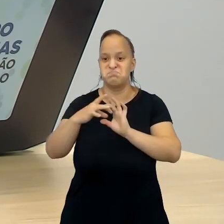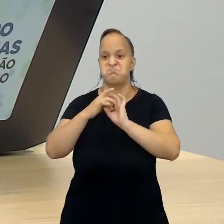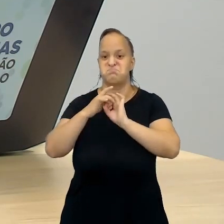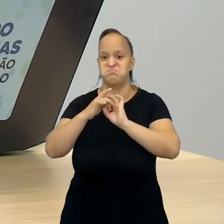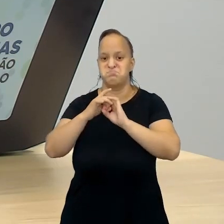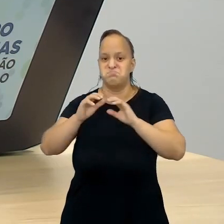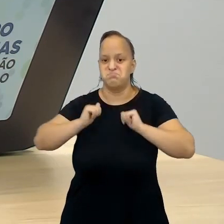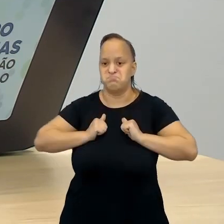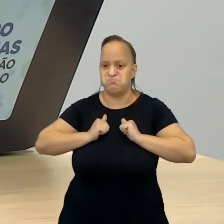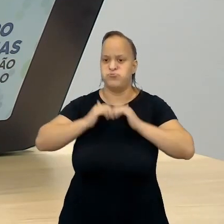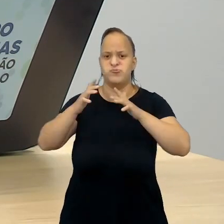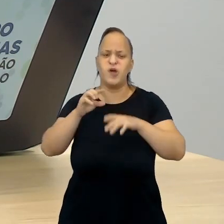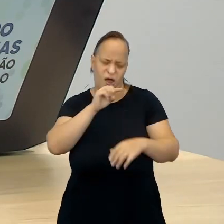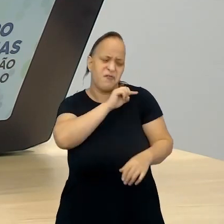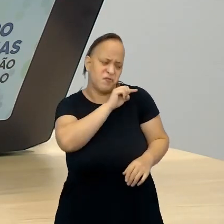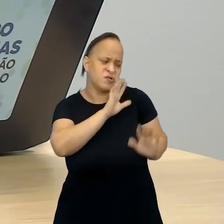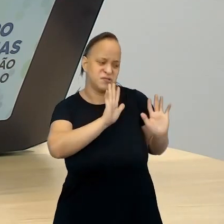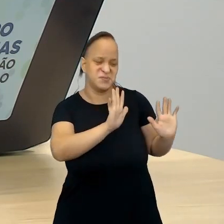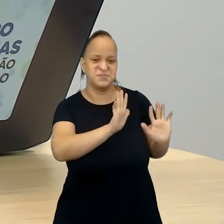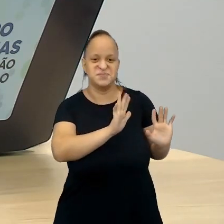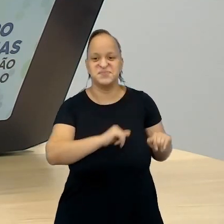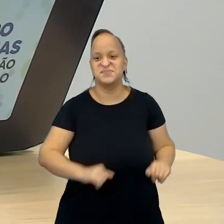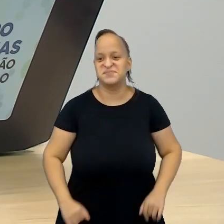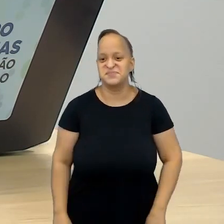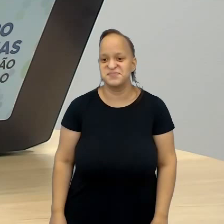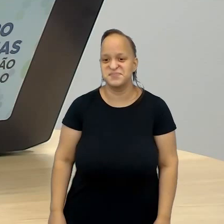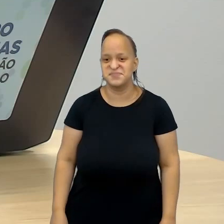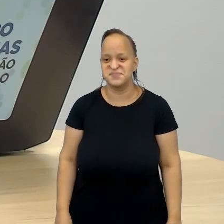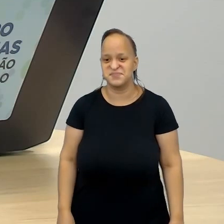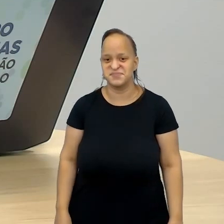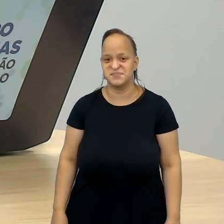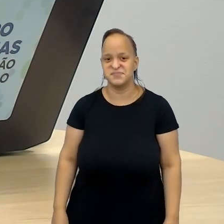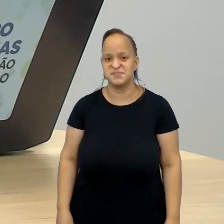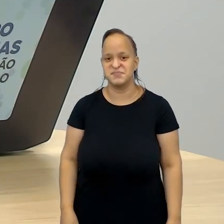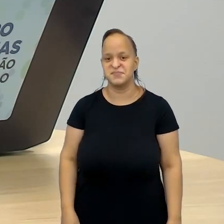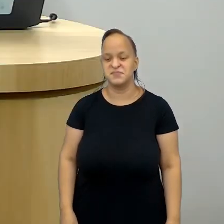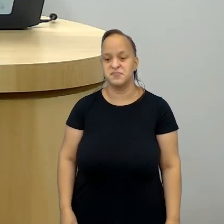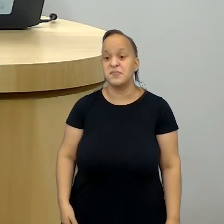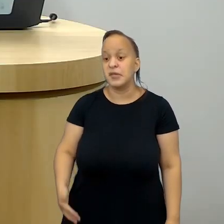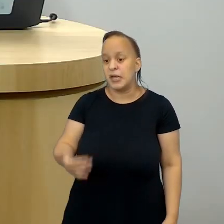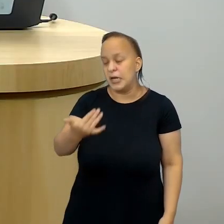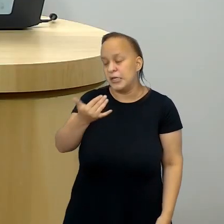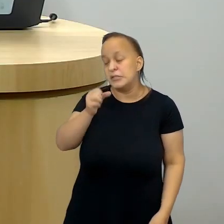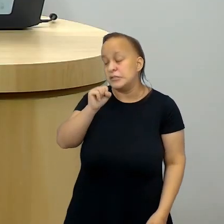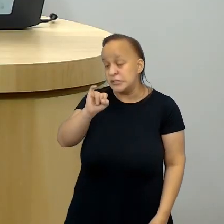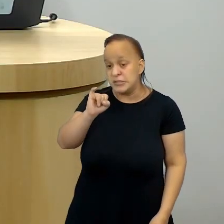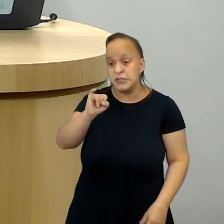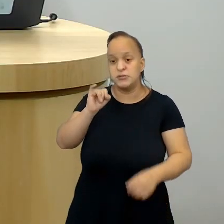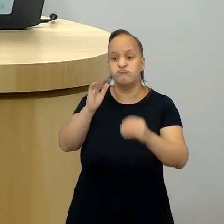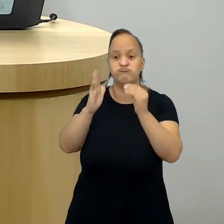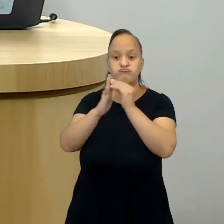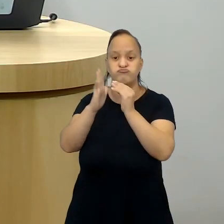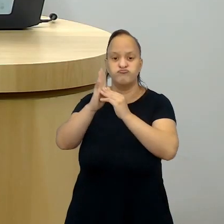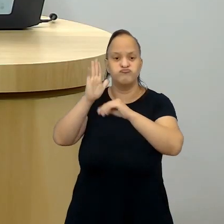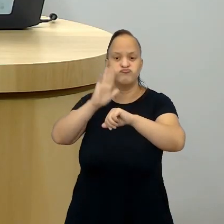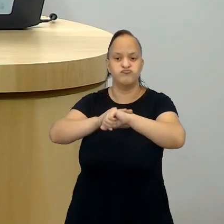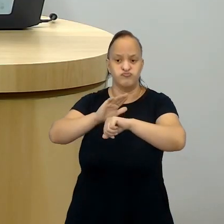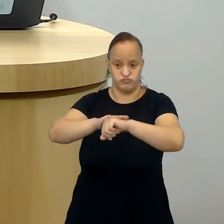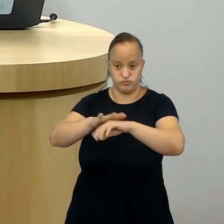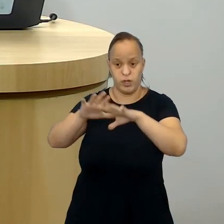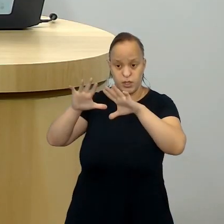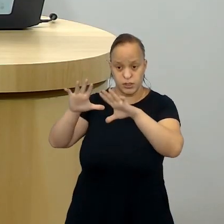Agora com você, Lourdes. Então vamos lá, se a metodologia ativa é isso, então o que a gente pode falar do diário de